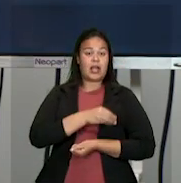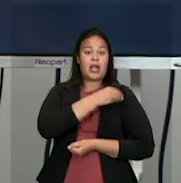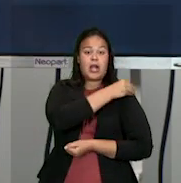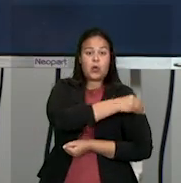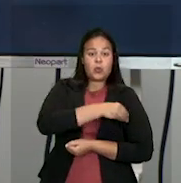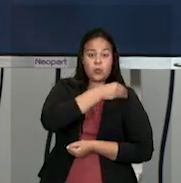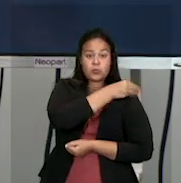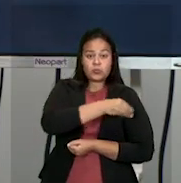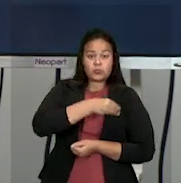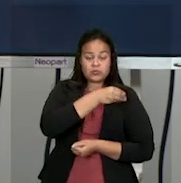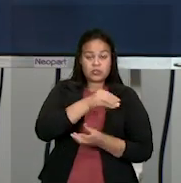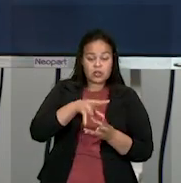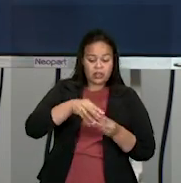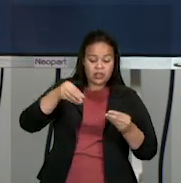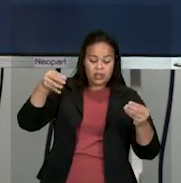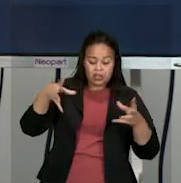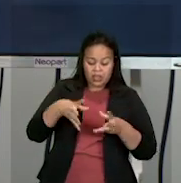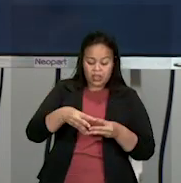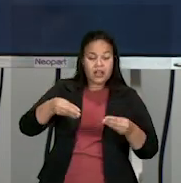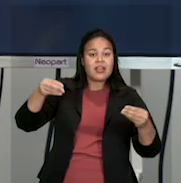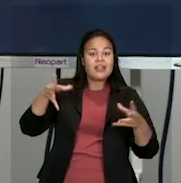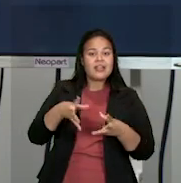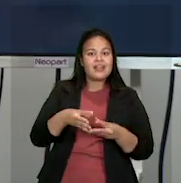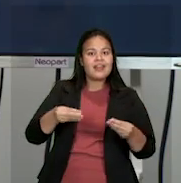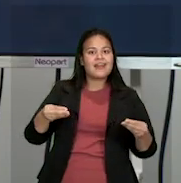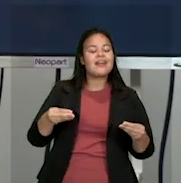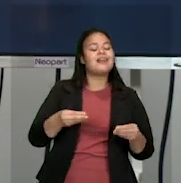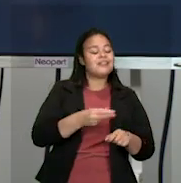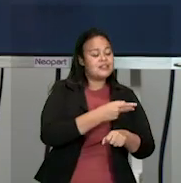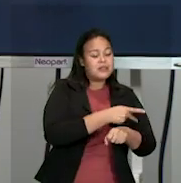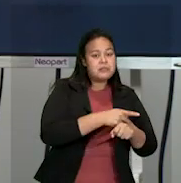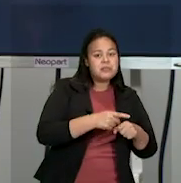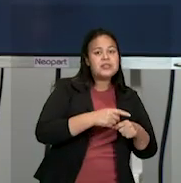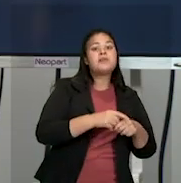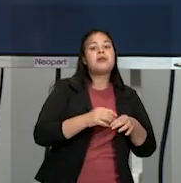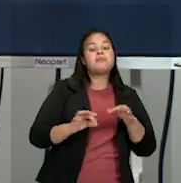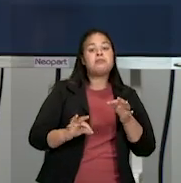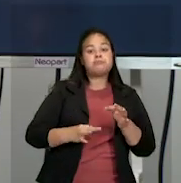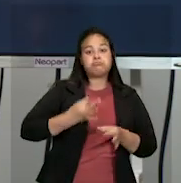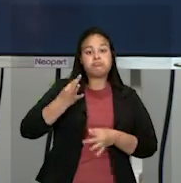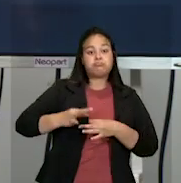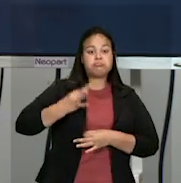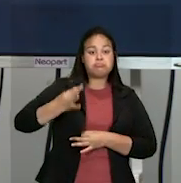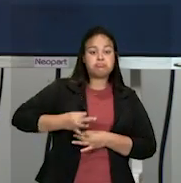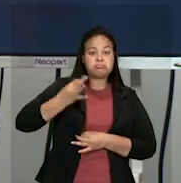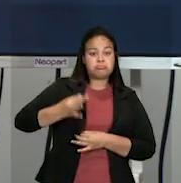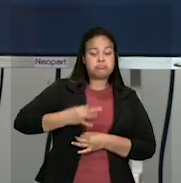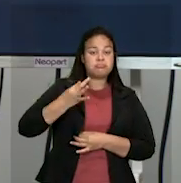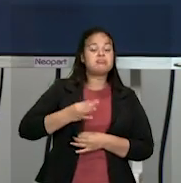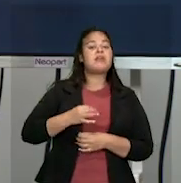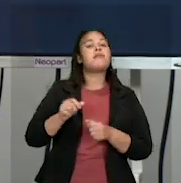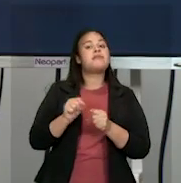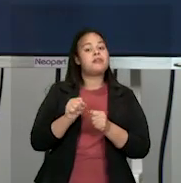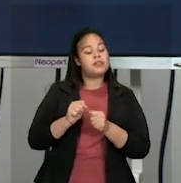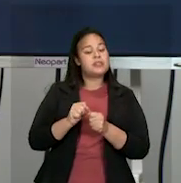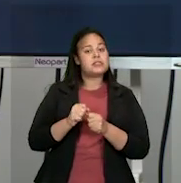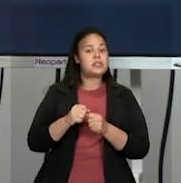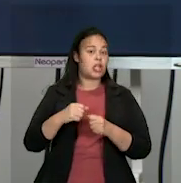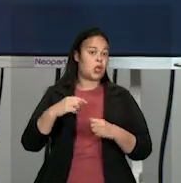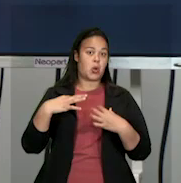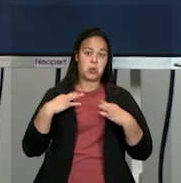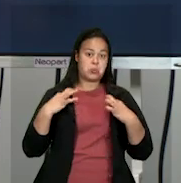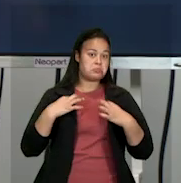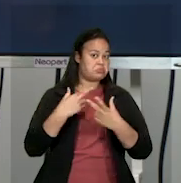no campo serve de matéria-prima para fabricar tecidos que vão ser usados para fabricar